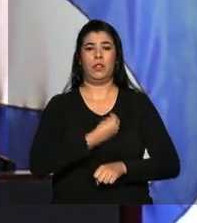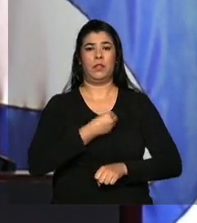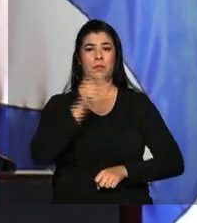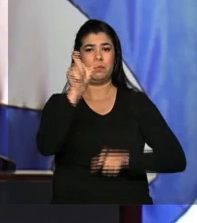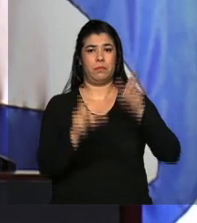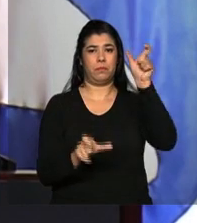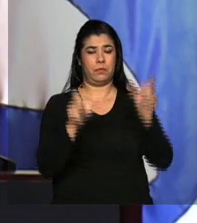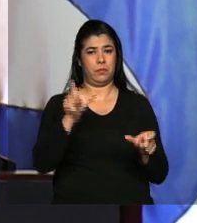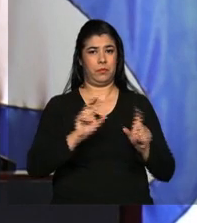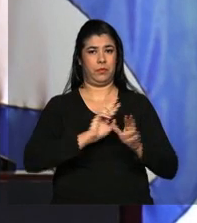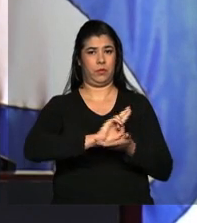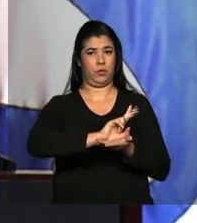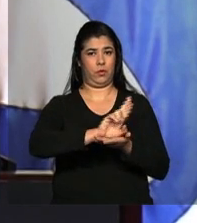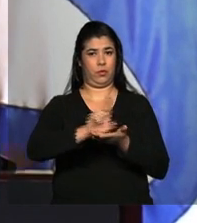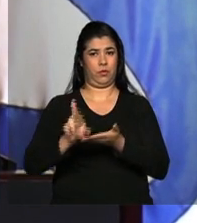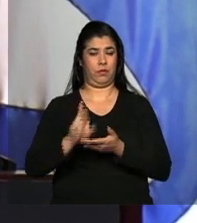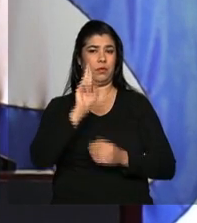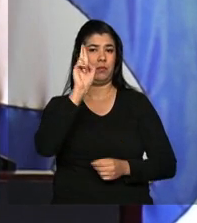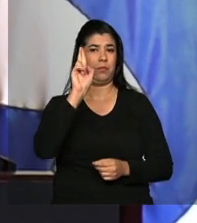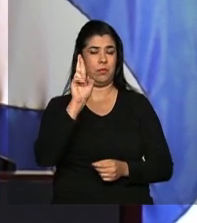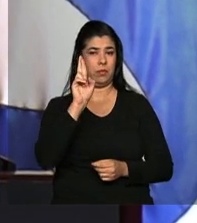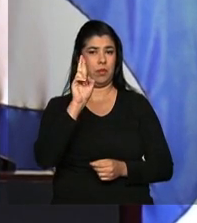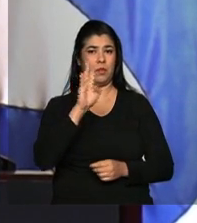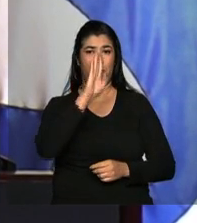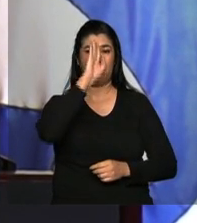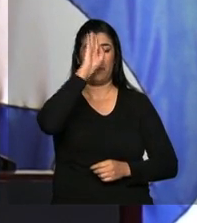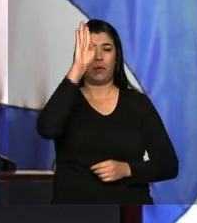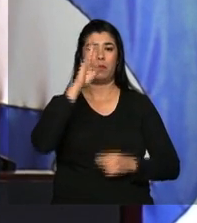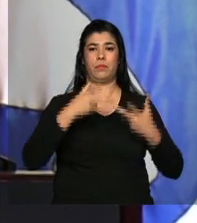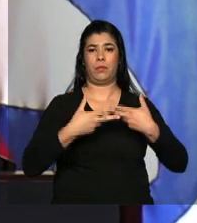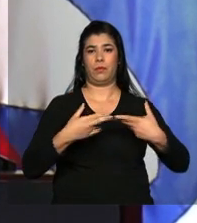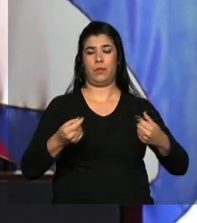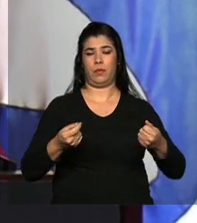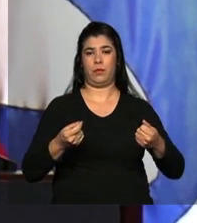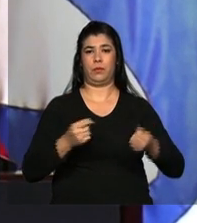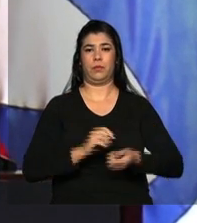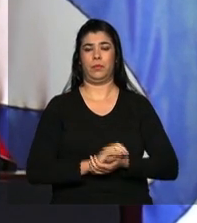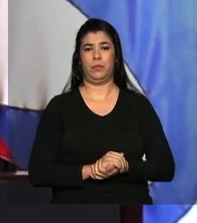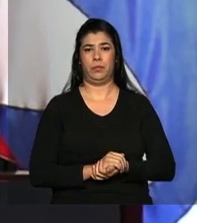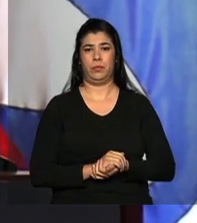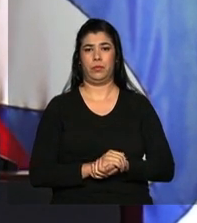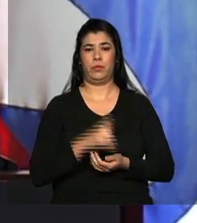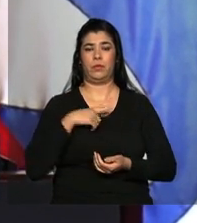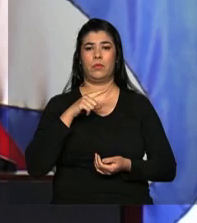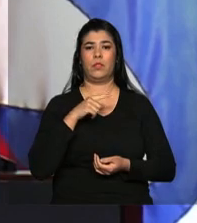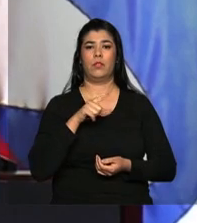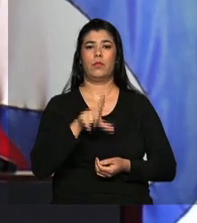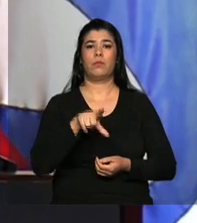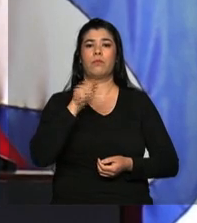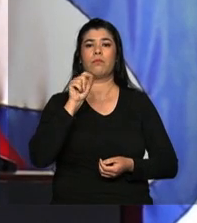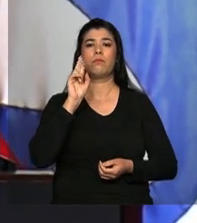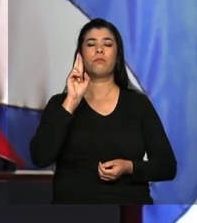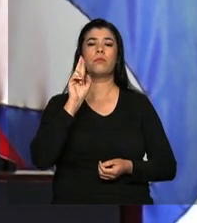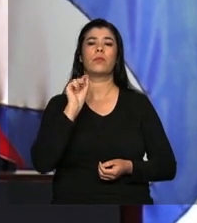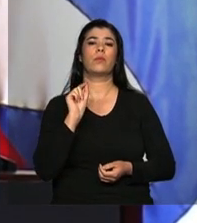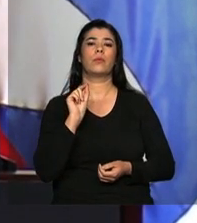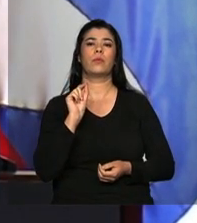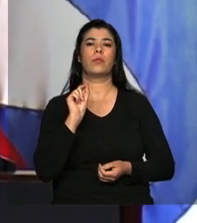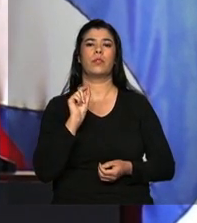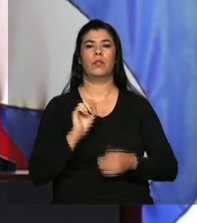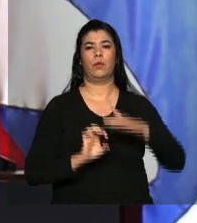de diferentes atores, a sua principal característica. Dentre eles, destaca-se